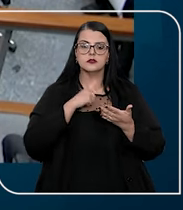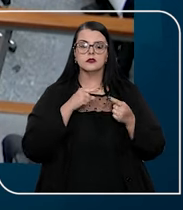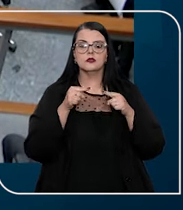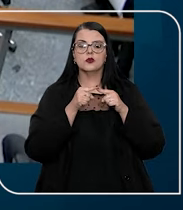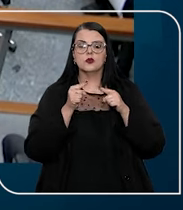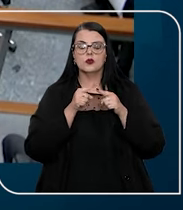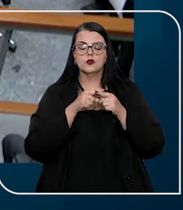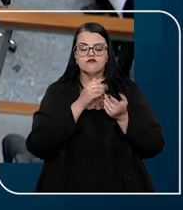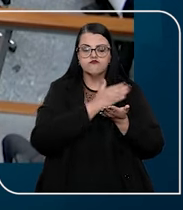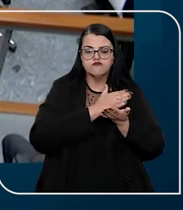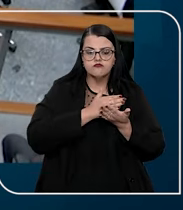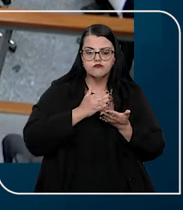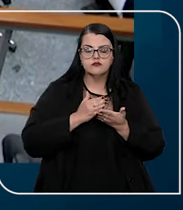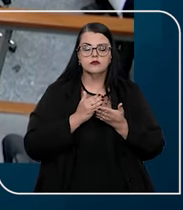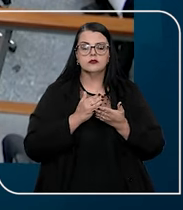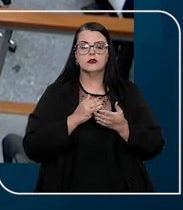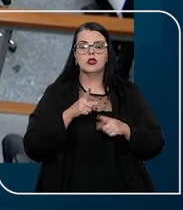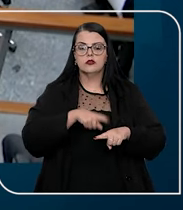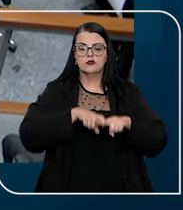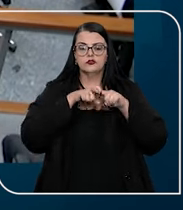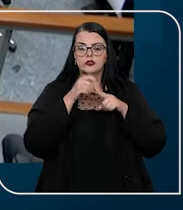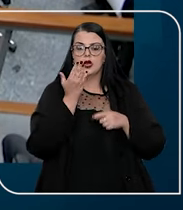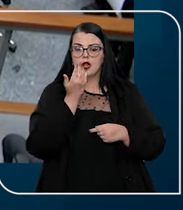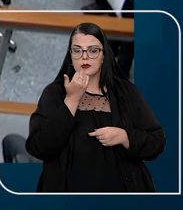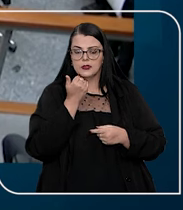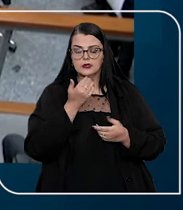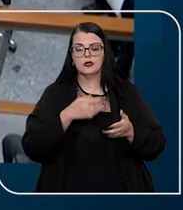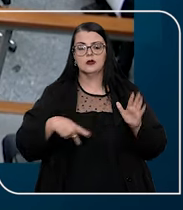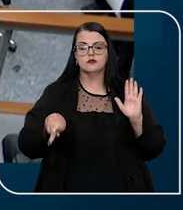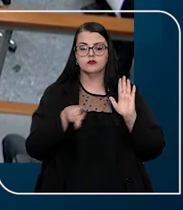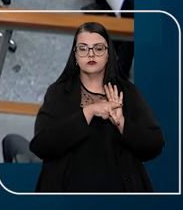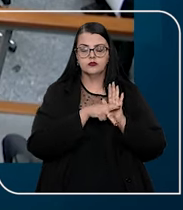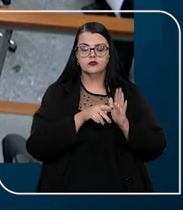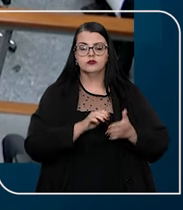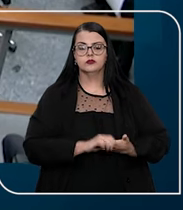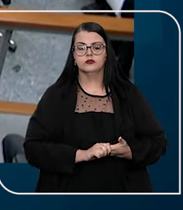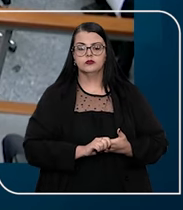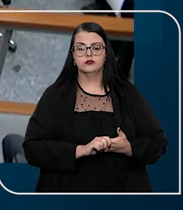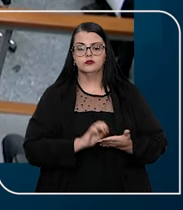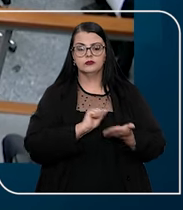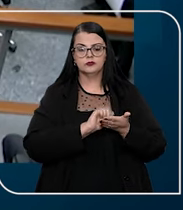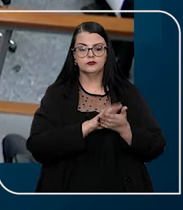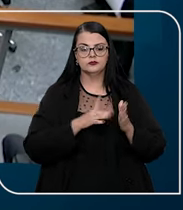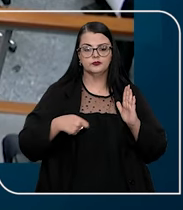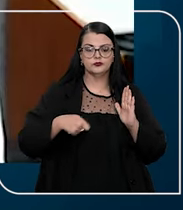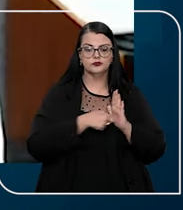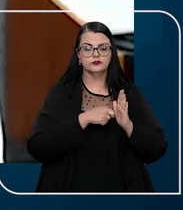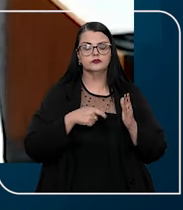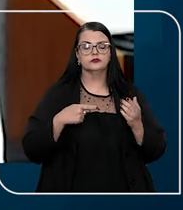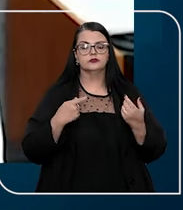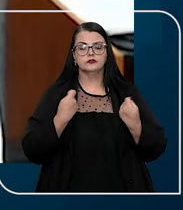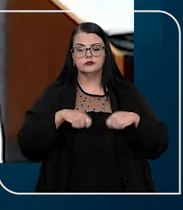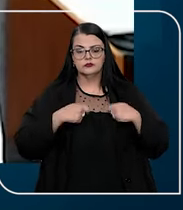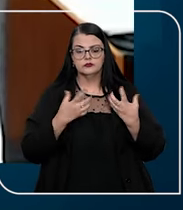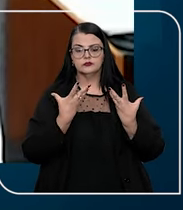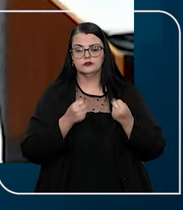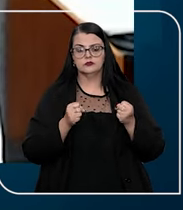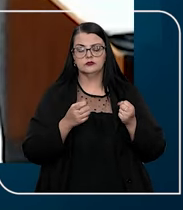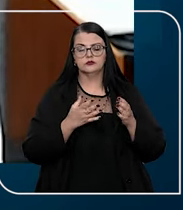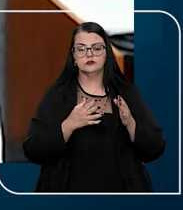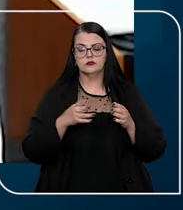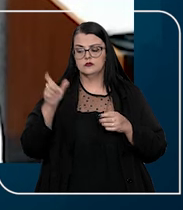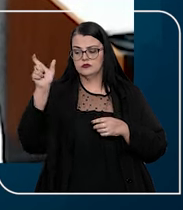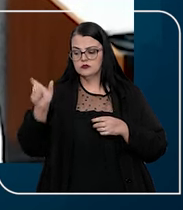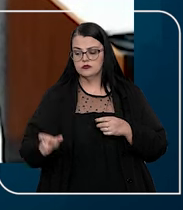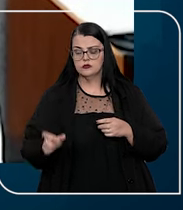demais relativas às parcelas da dívida alimentar que vencerem no curso do cumprimento de sentença poderão ser validamente